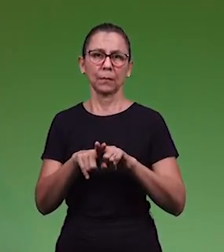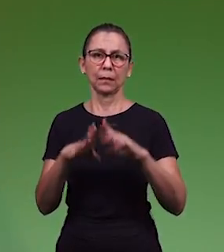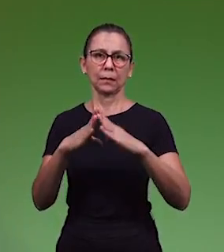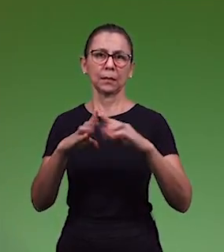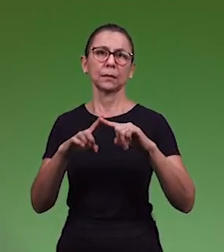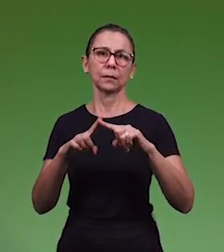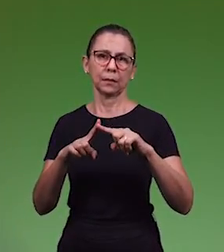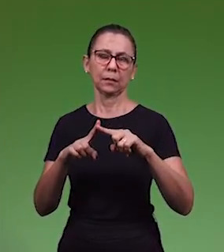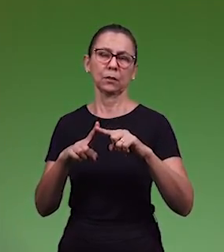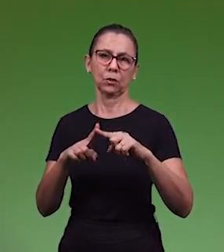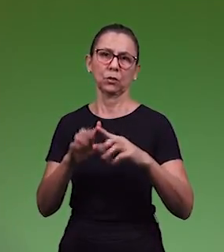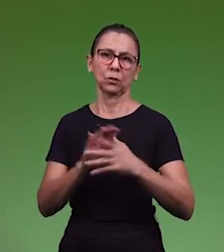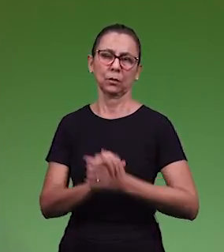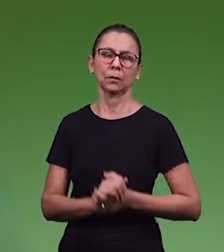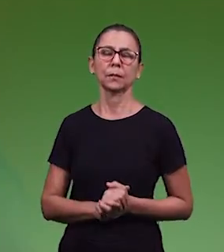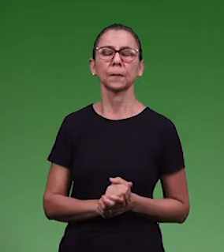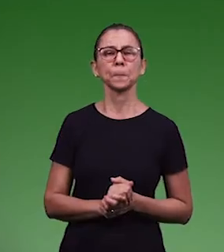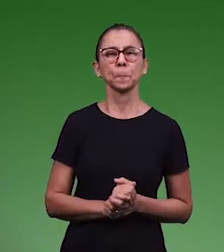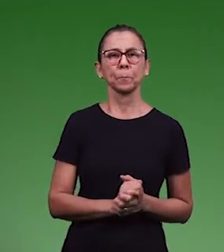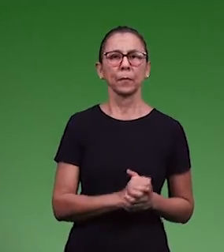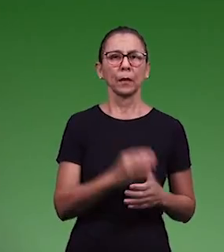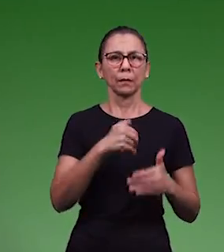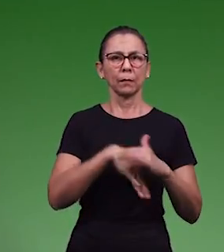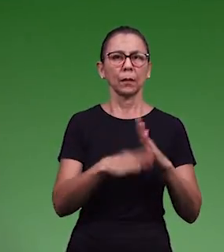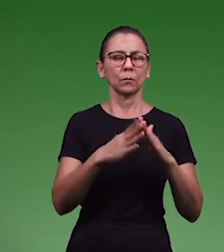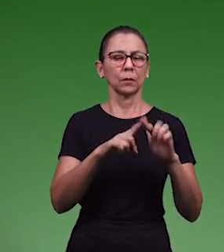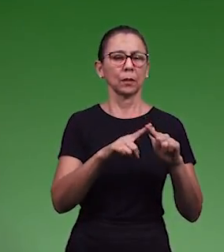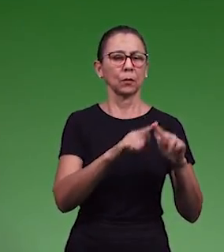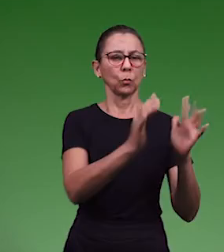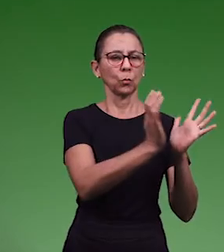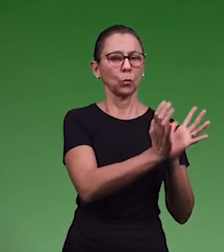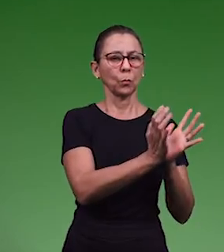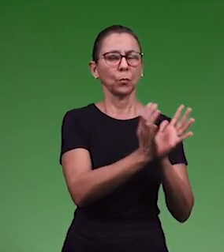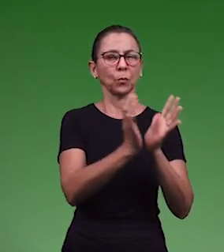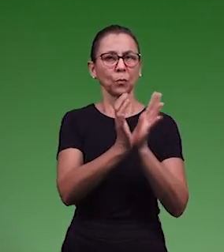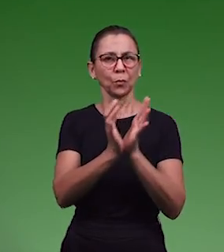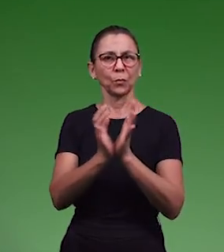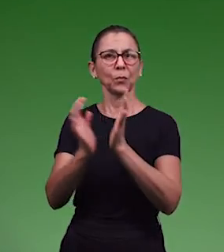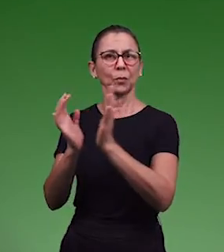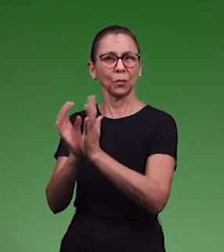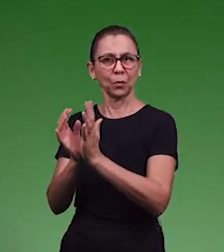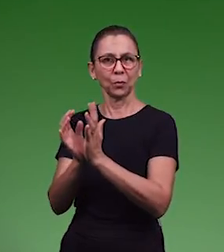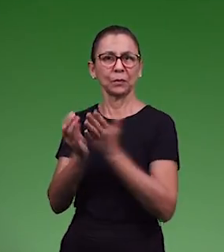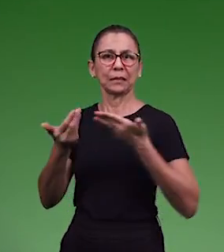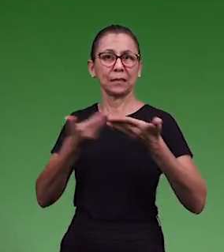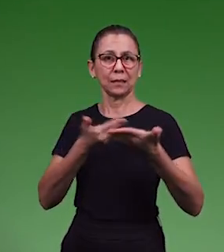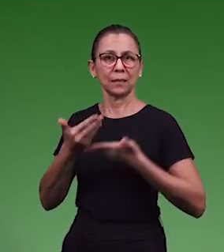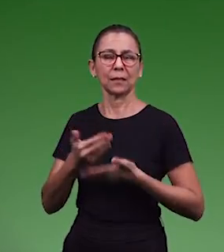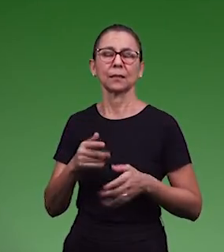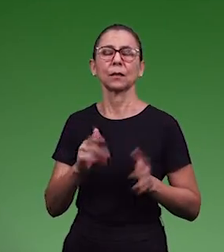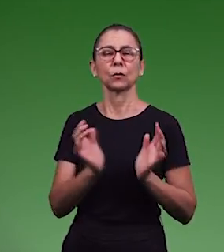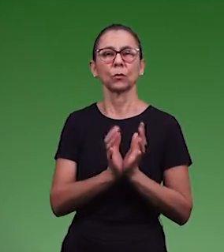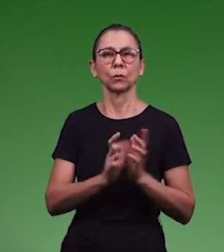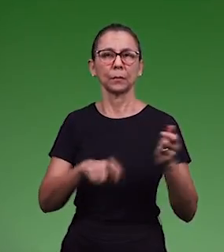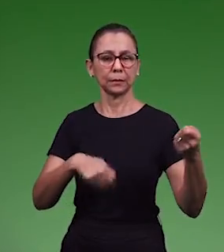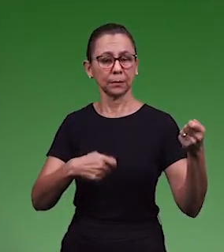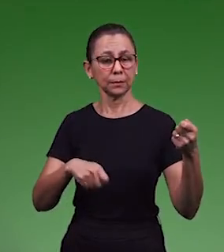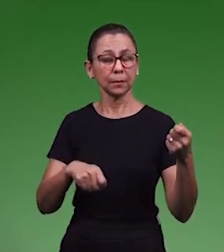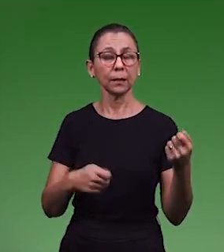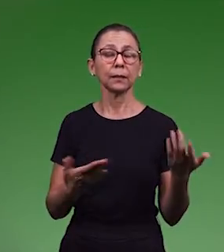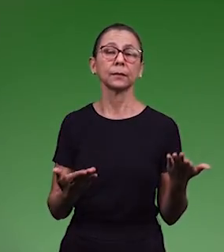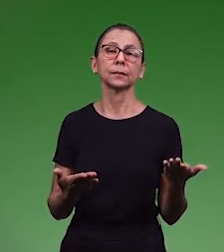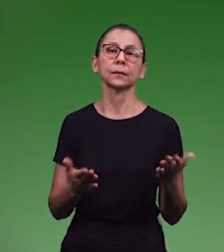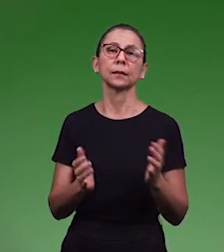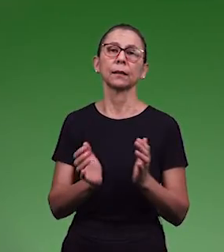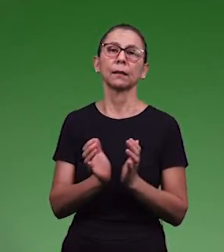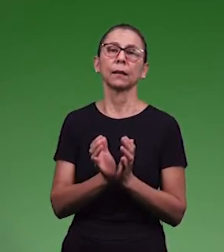um trabalhinho. O grupo de assistência tem todos os setores da igreja. Tem instrumentista, tem dons espirituais,